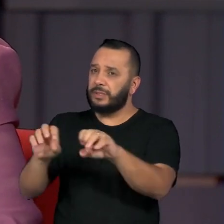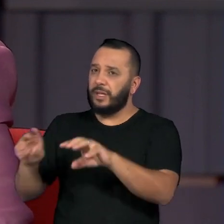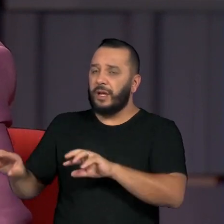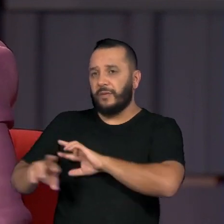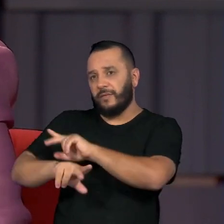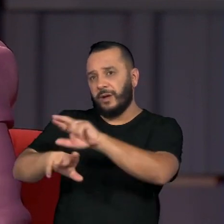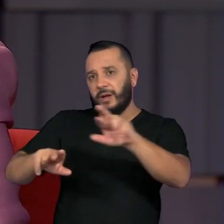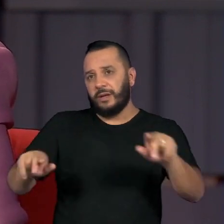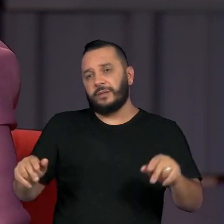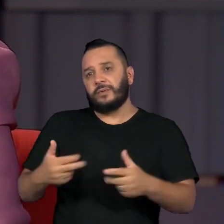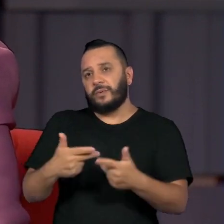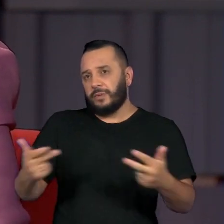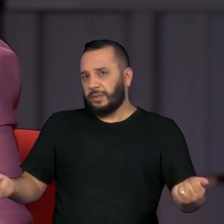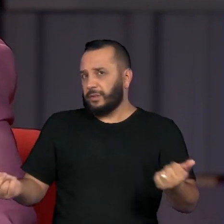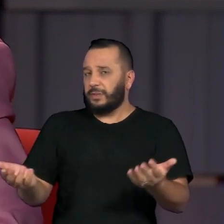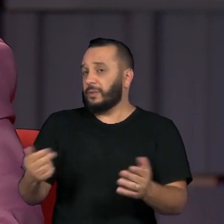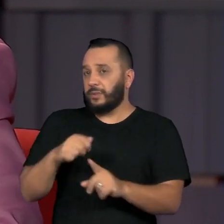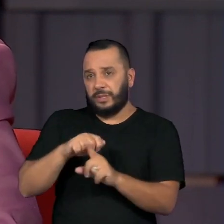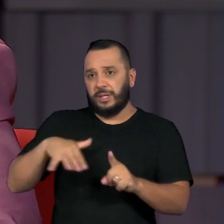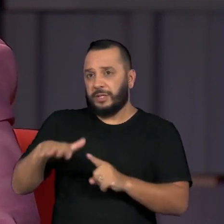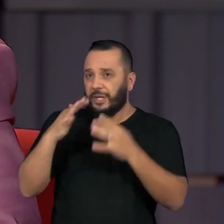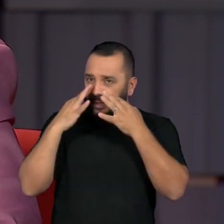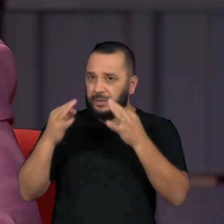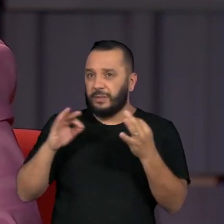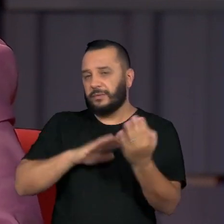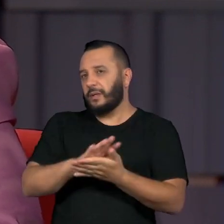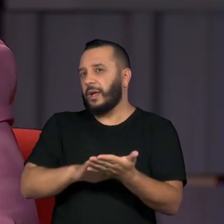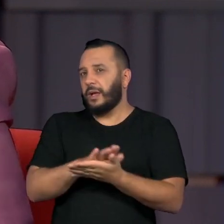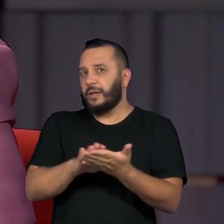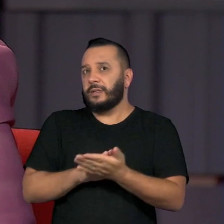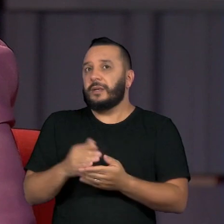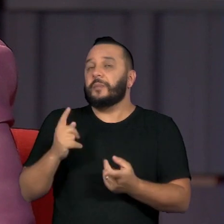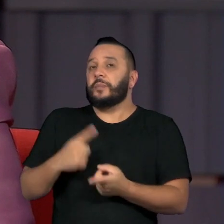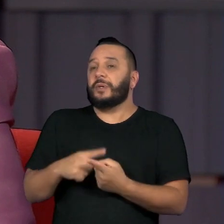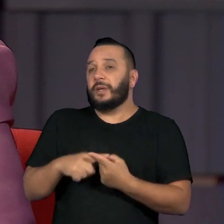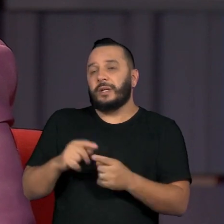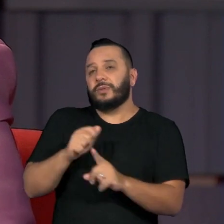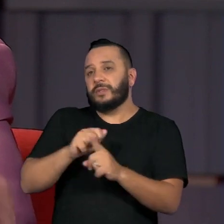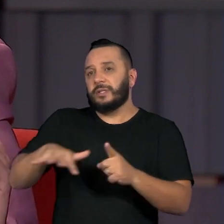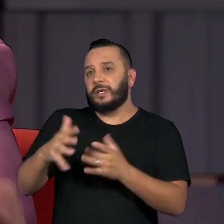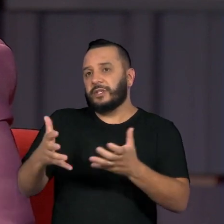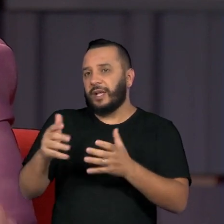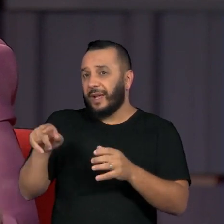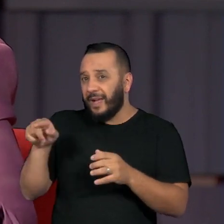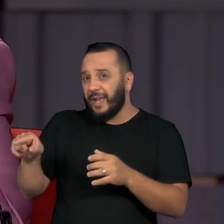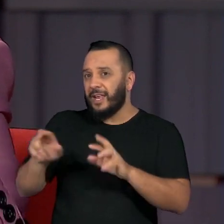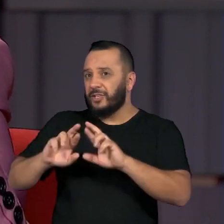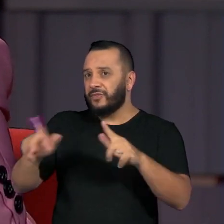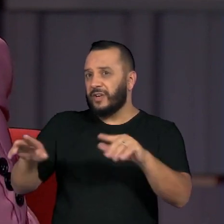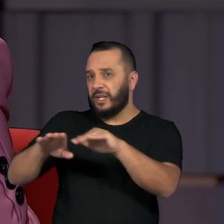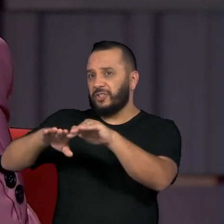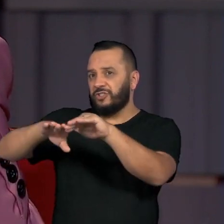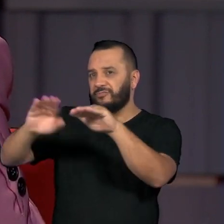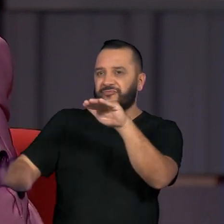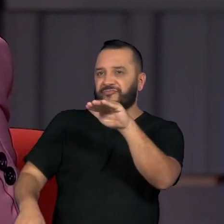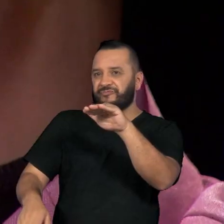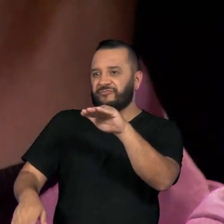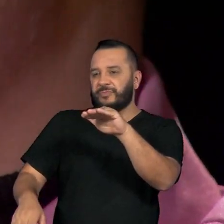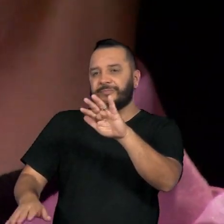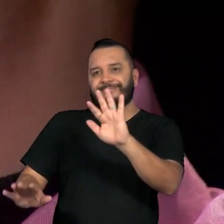É que a sociedade não prestou atenção nisso ainda, porque a sociedade gosta de colocar o diferente abaixo. Mas a partir do momento que a gente